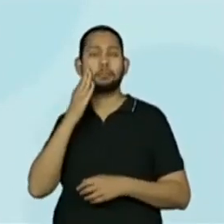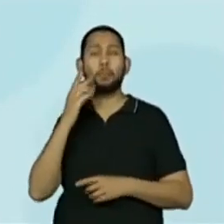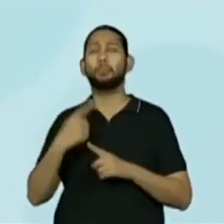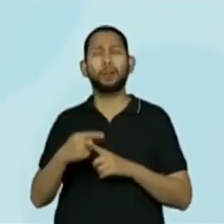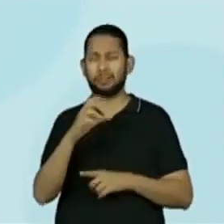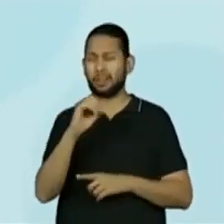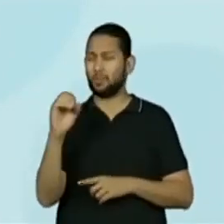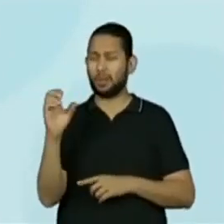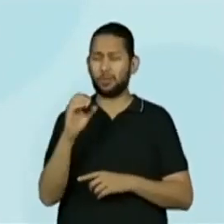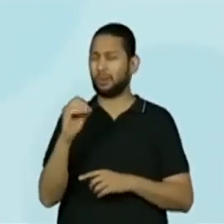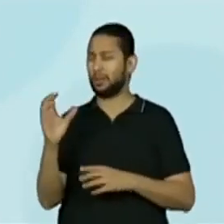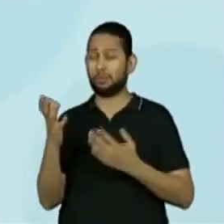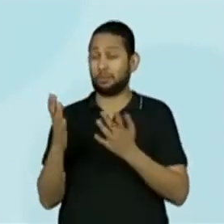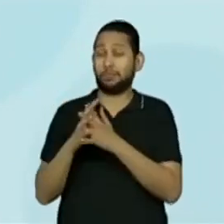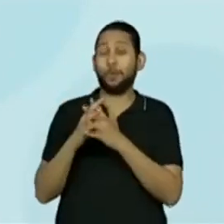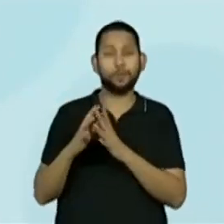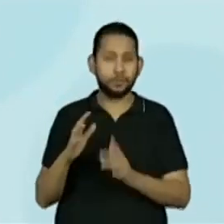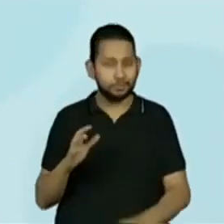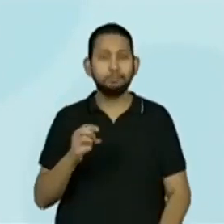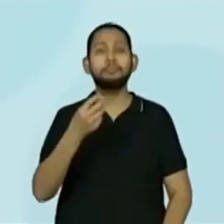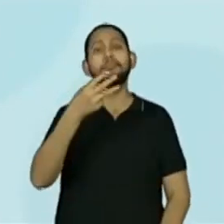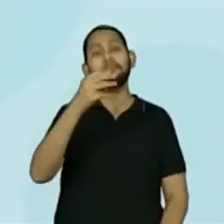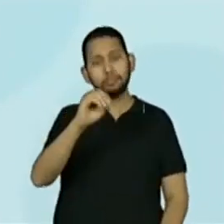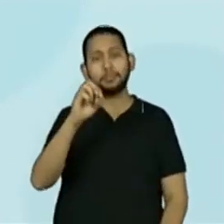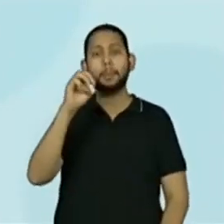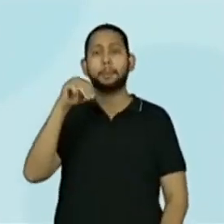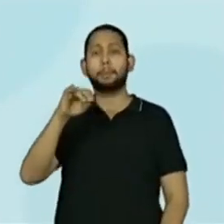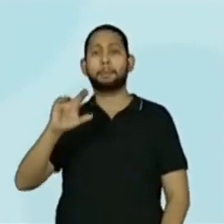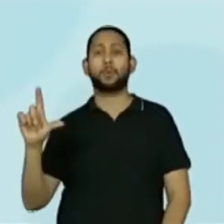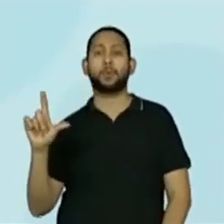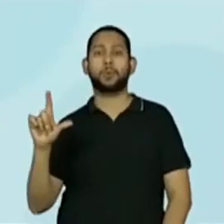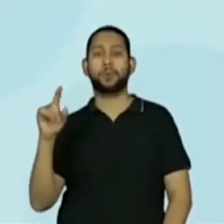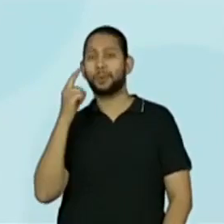zeros. Aqui, olha, eu já vou colocar, ó, 30...